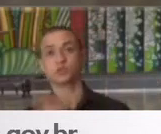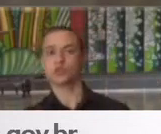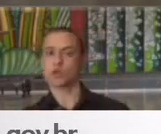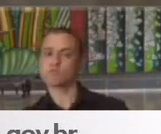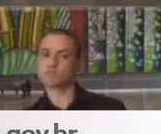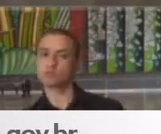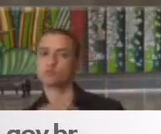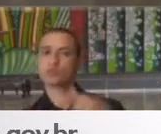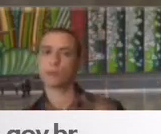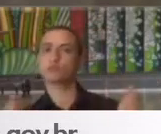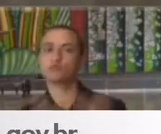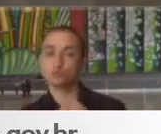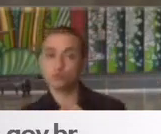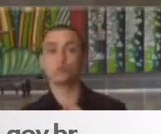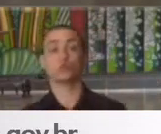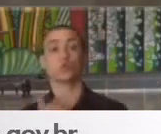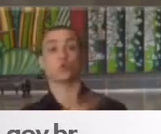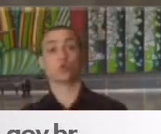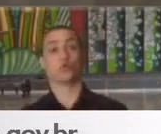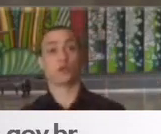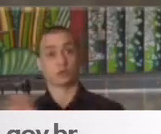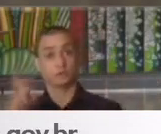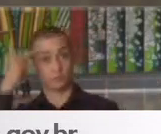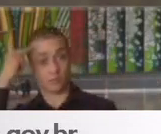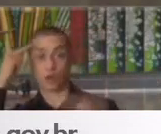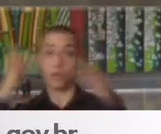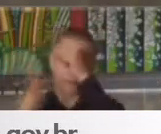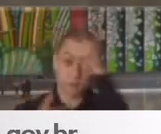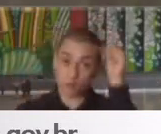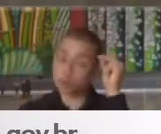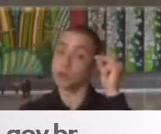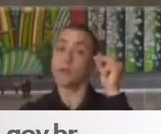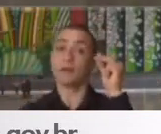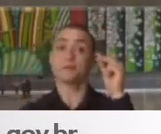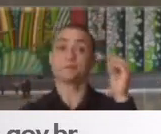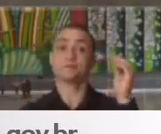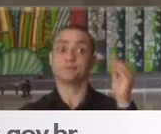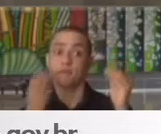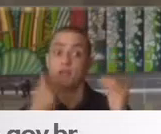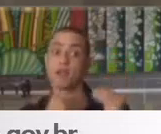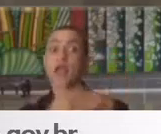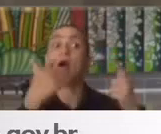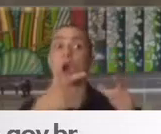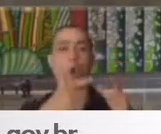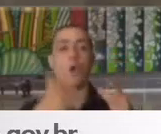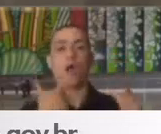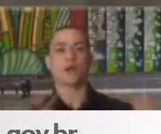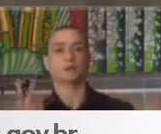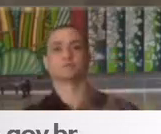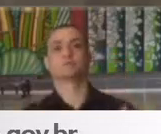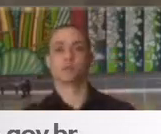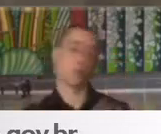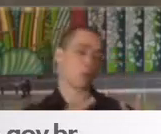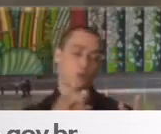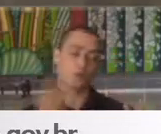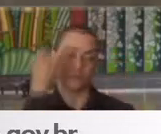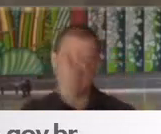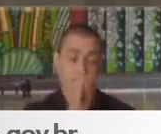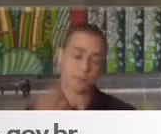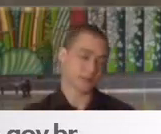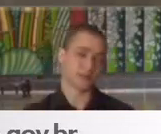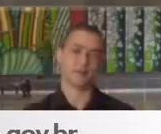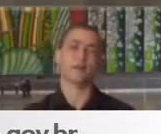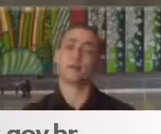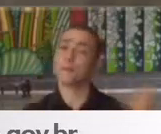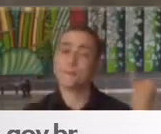trabalho conjunto entre o governo de São Paulo e a Prefeitura para poder prever e sempre reduzir ao máximo. Agora, é claro,